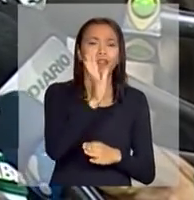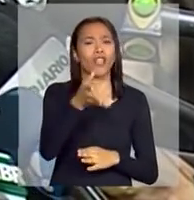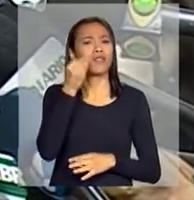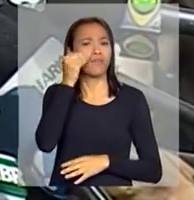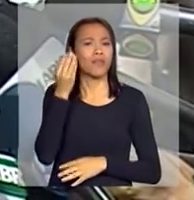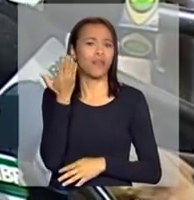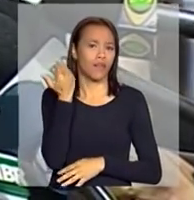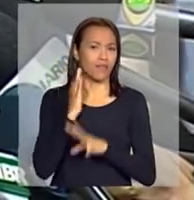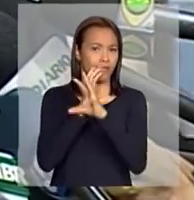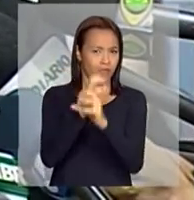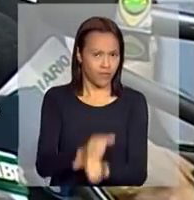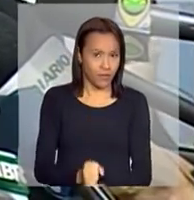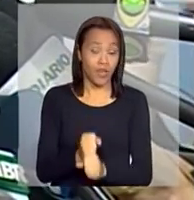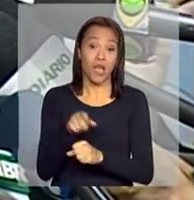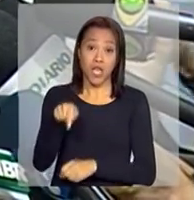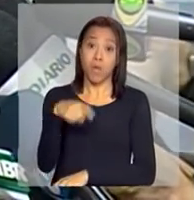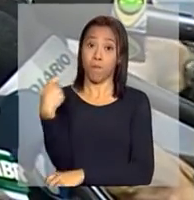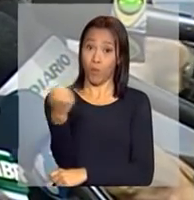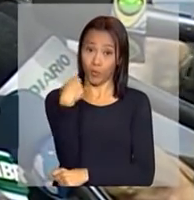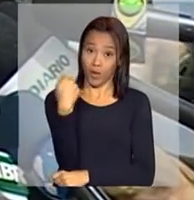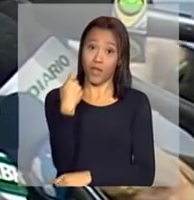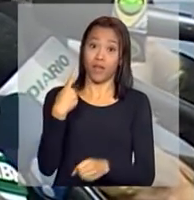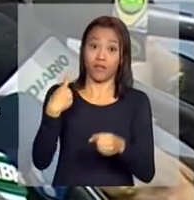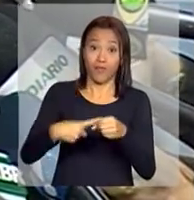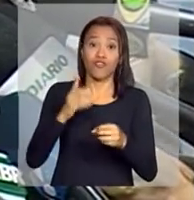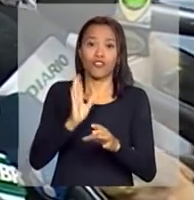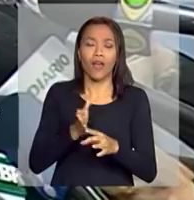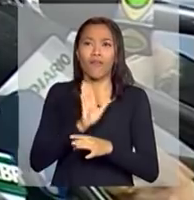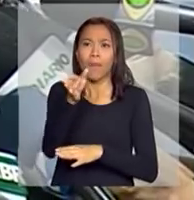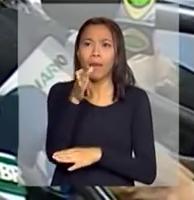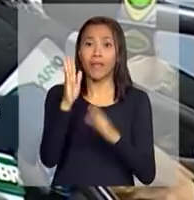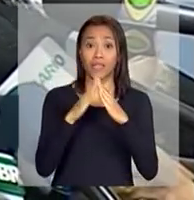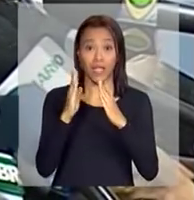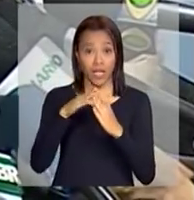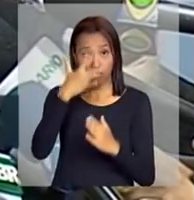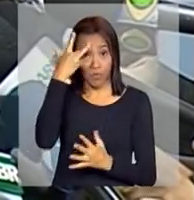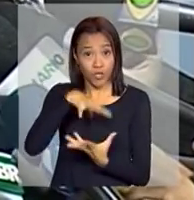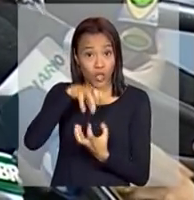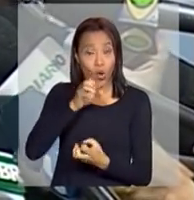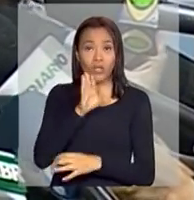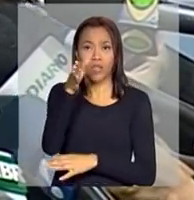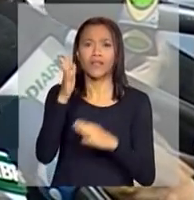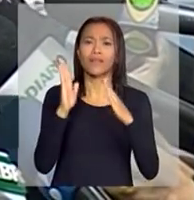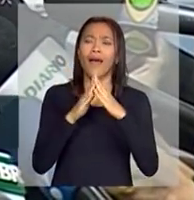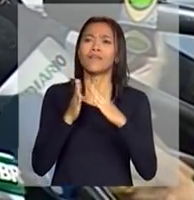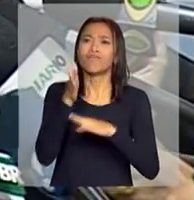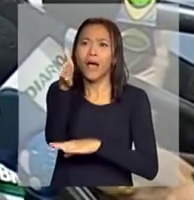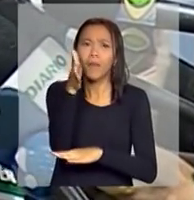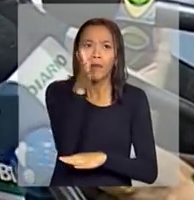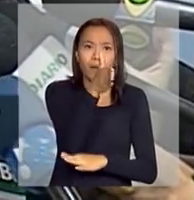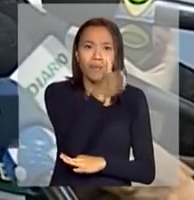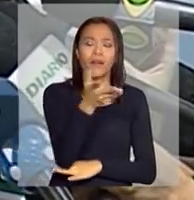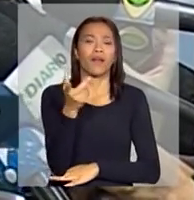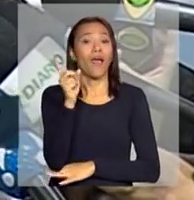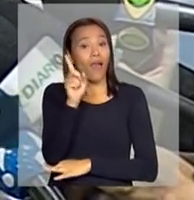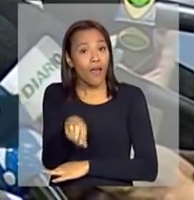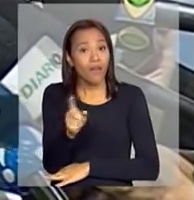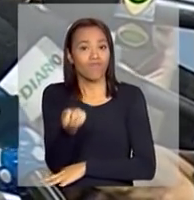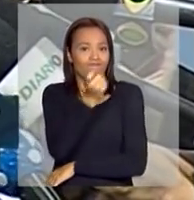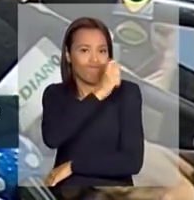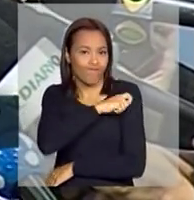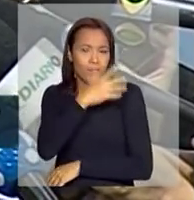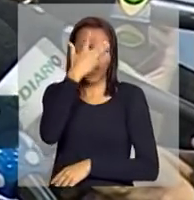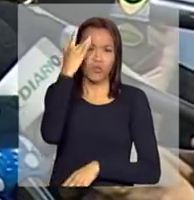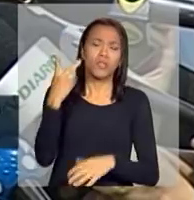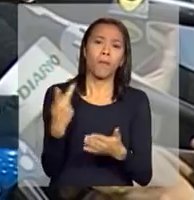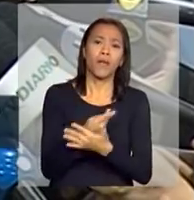tem o município de Porto Alegre, que faz busca ativa de idosos dentro do domicílio, na casa das pessoas, busca ativa das pessoas que têm